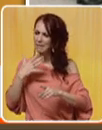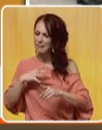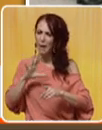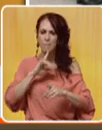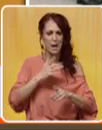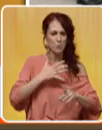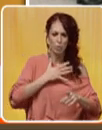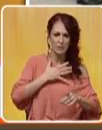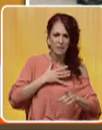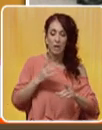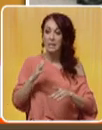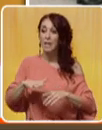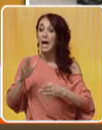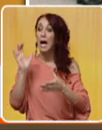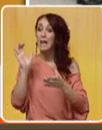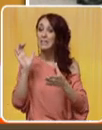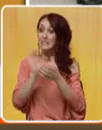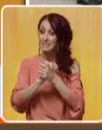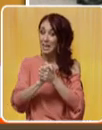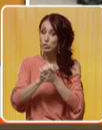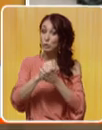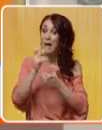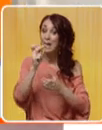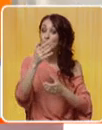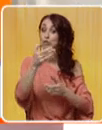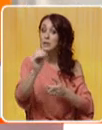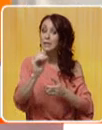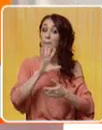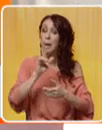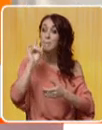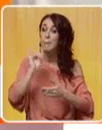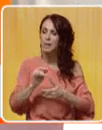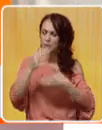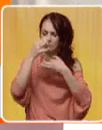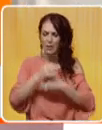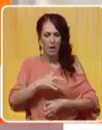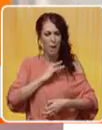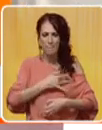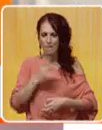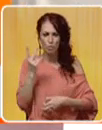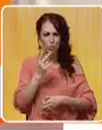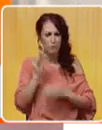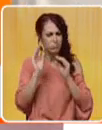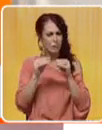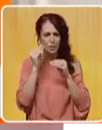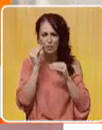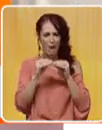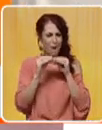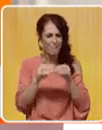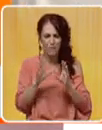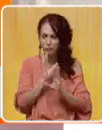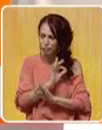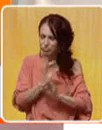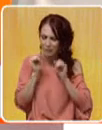eram eles tiveram 70 anos casados e de maneira que e fiéis amavam beijavam se